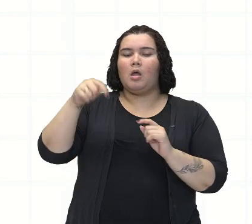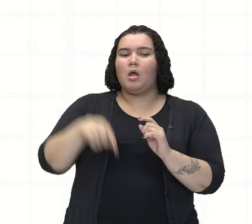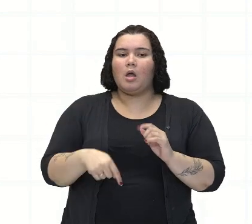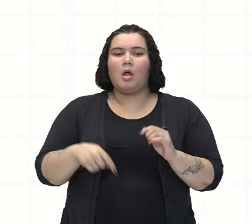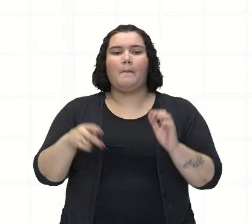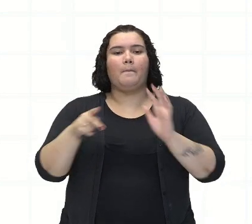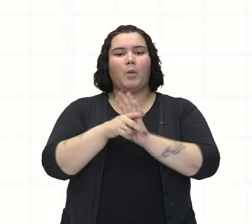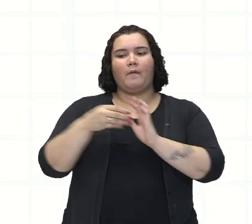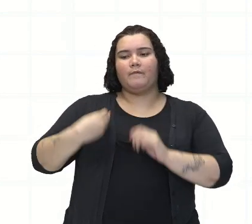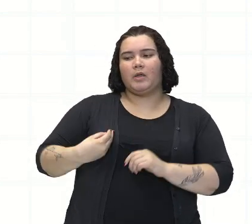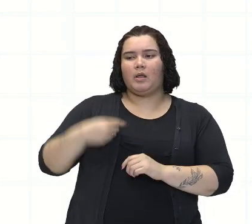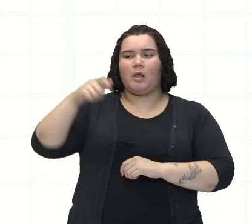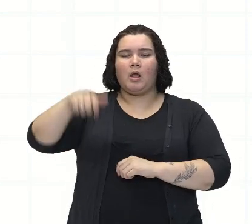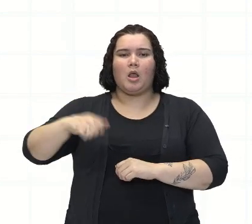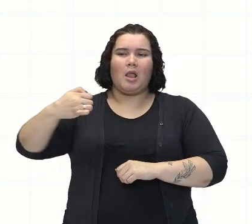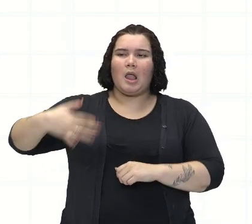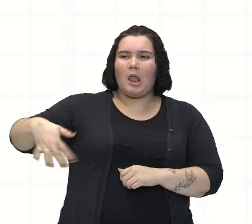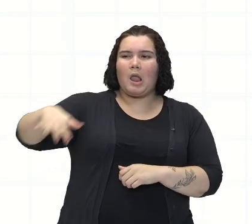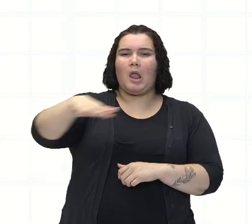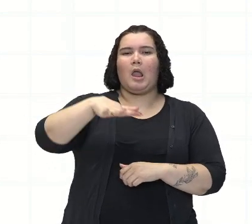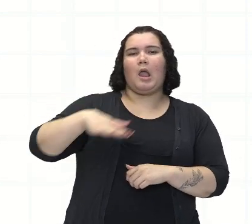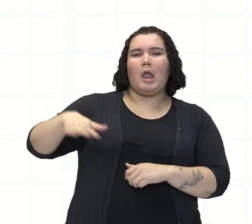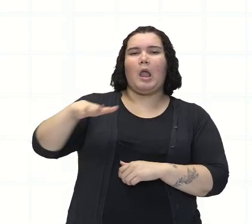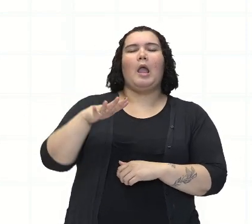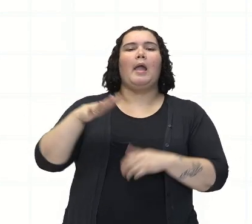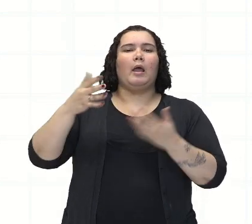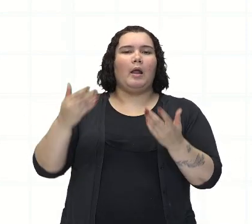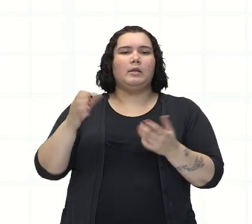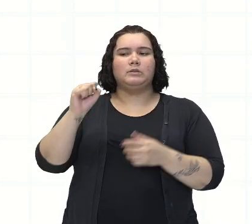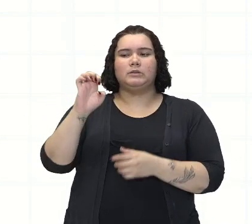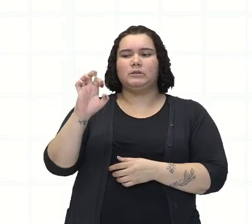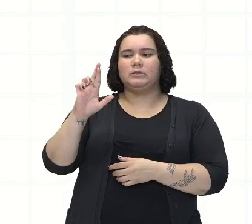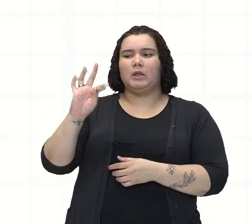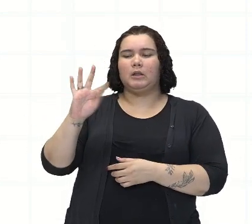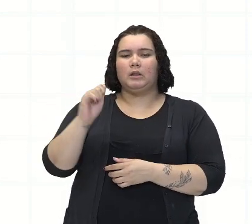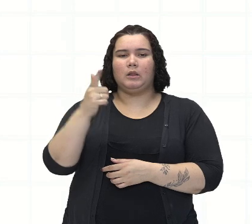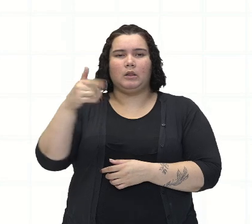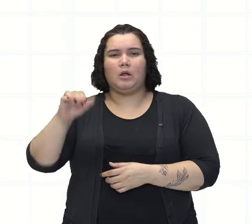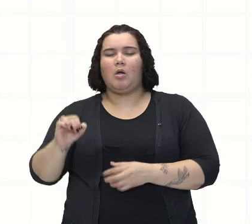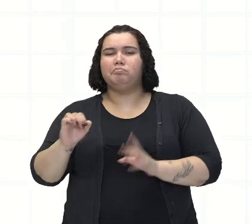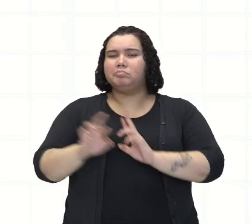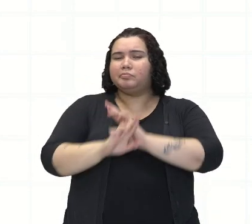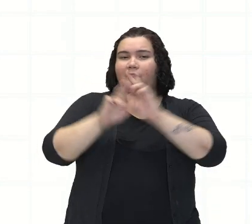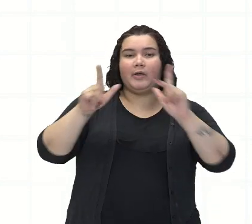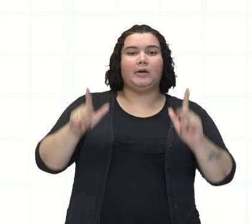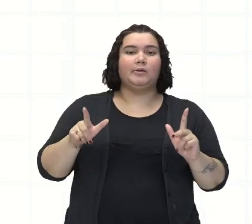a vida no sertão brasileiro de uma maneira muito única, muito particular, certo?